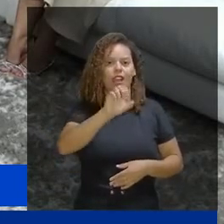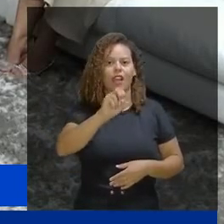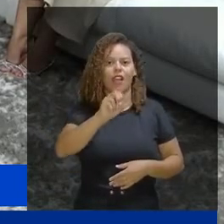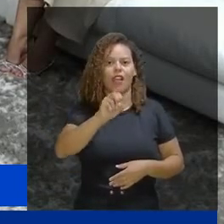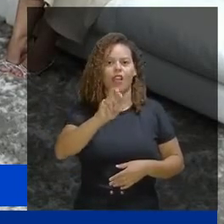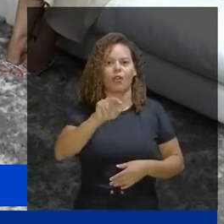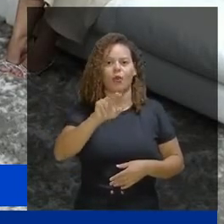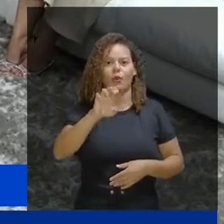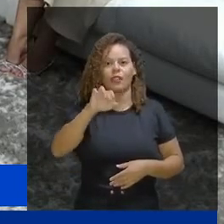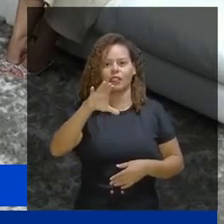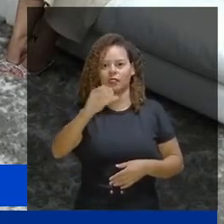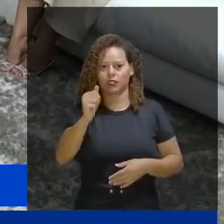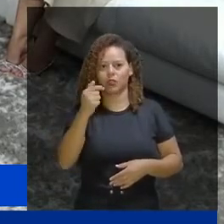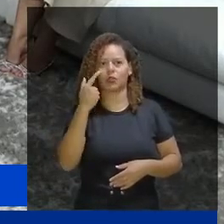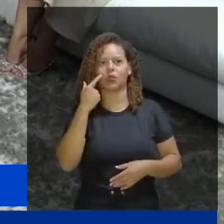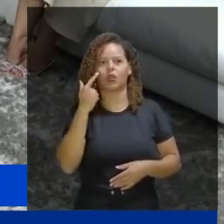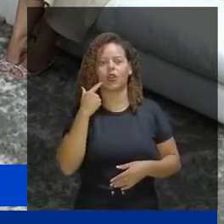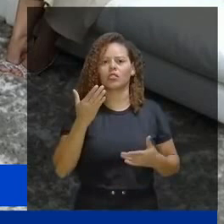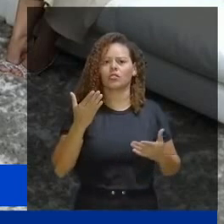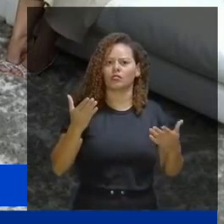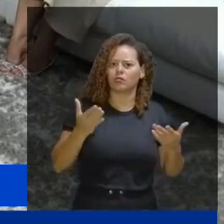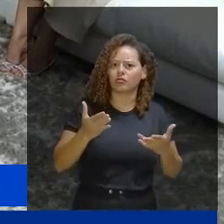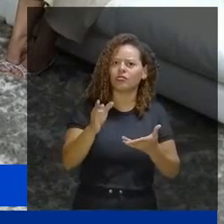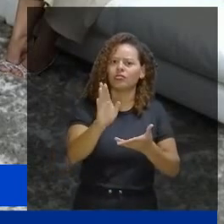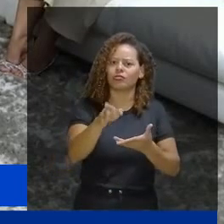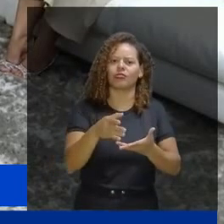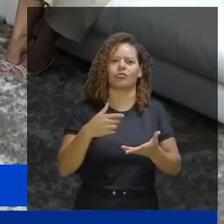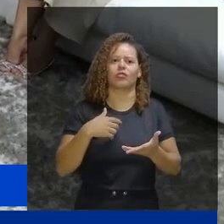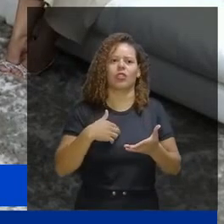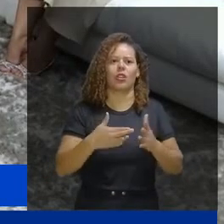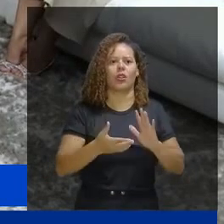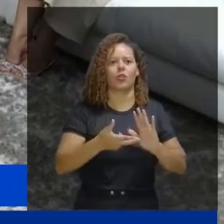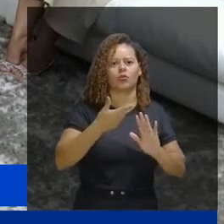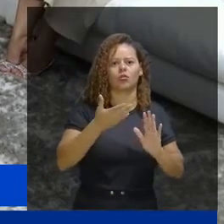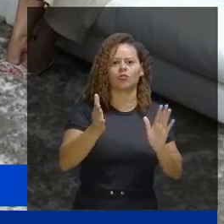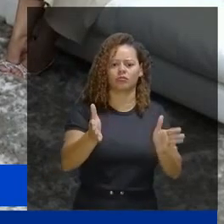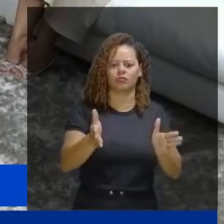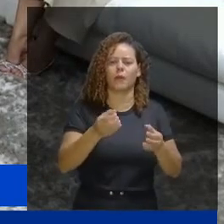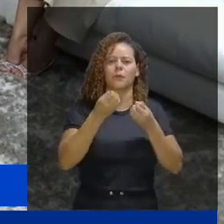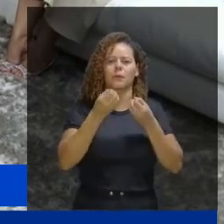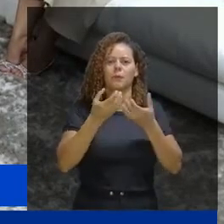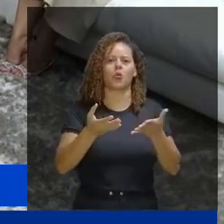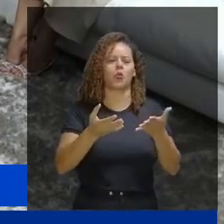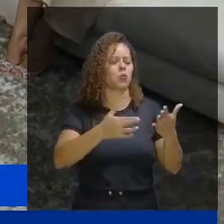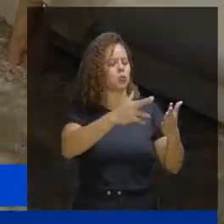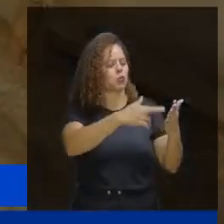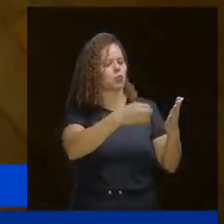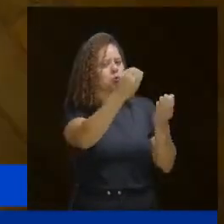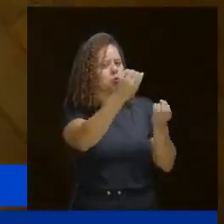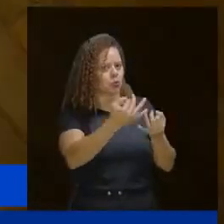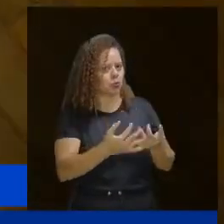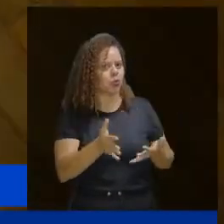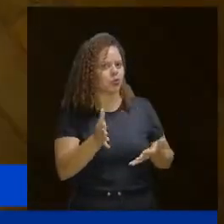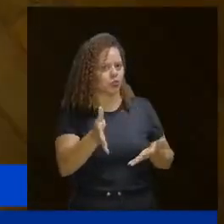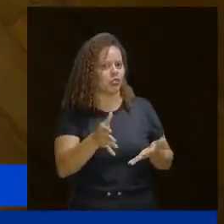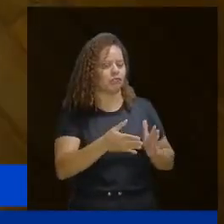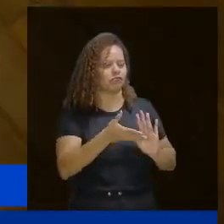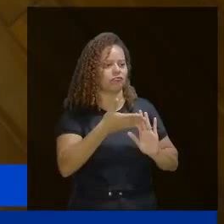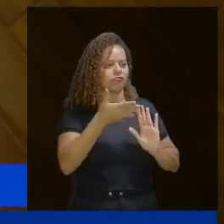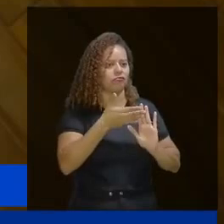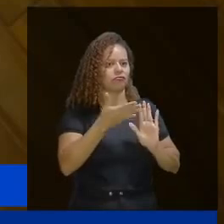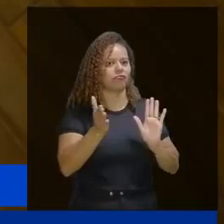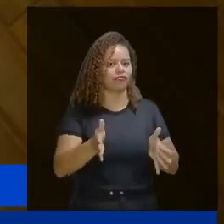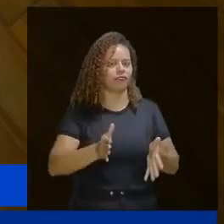Seixas me ajudou a fazer isso. O Seixas ficou maravilhosa a resolução, ao final falo sobre ela, aquilo que vai ser proposto. Mas